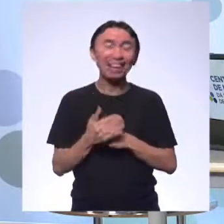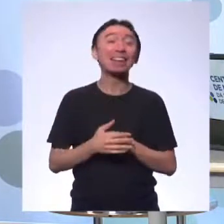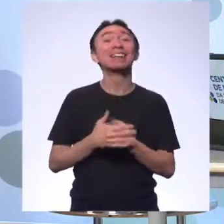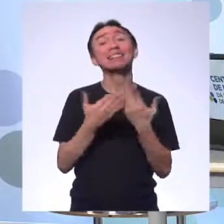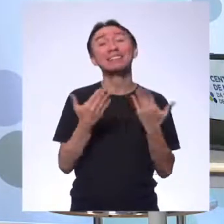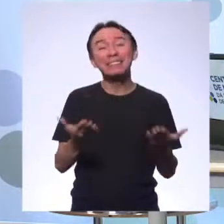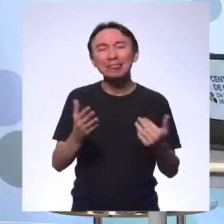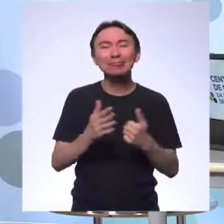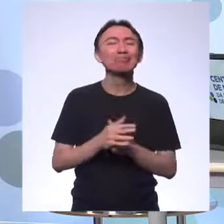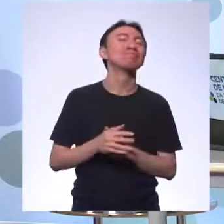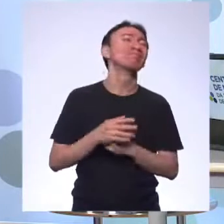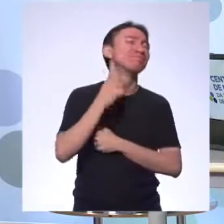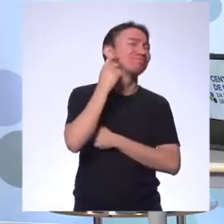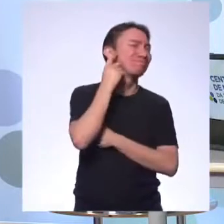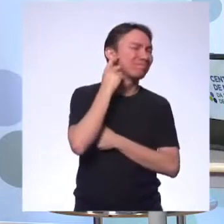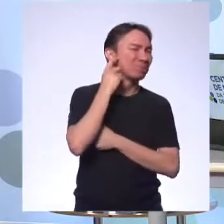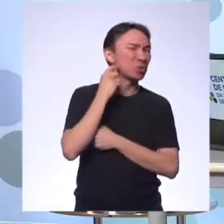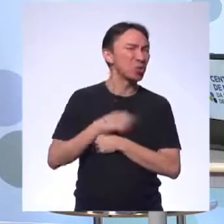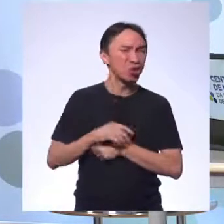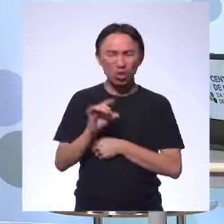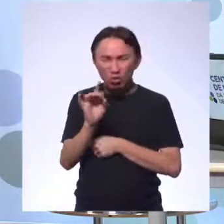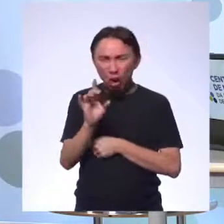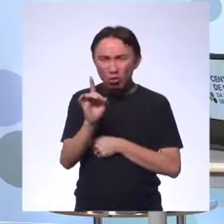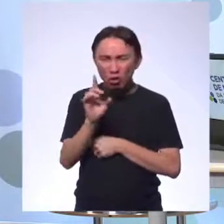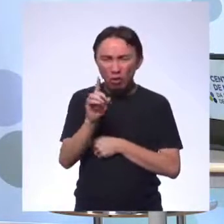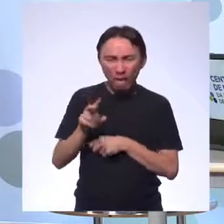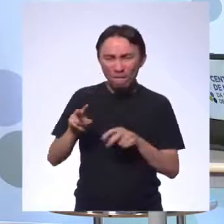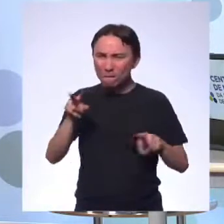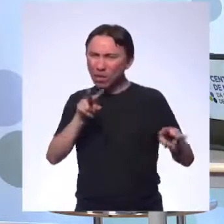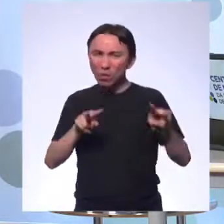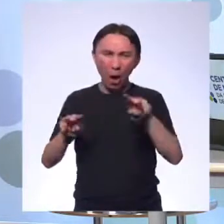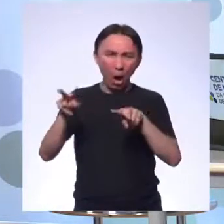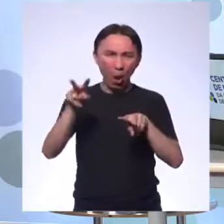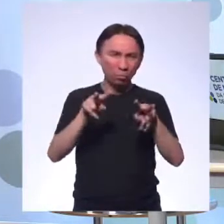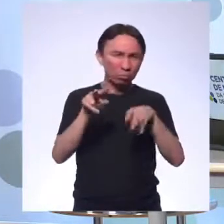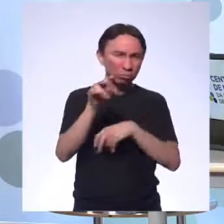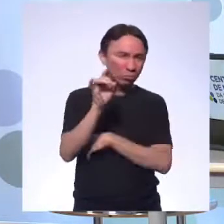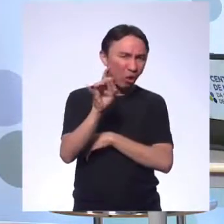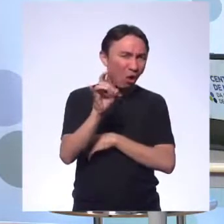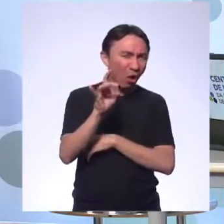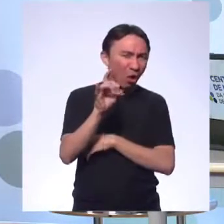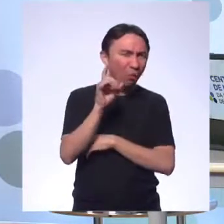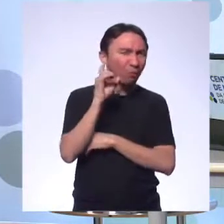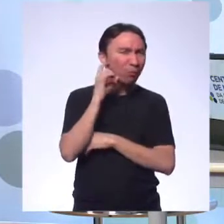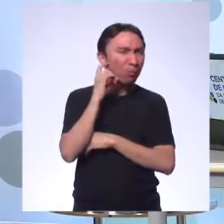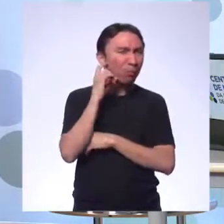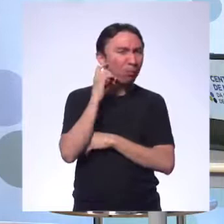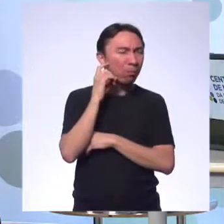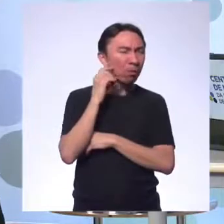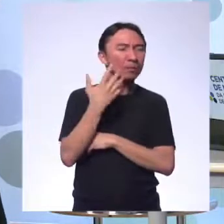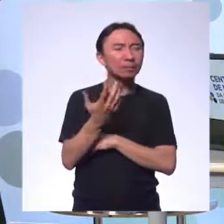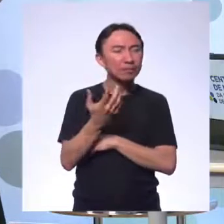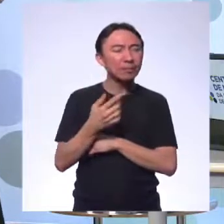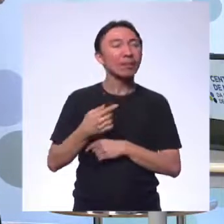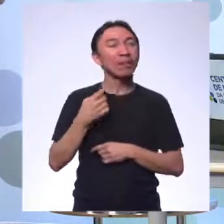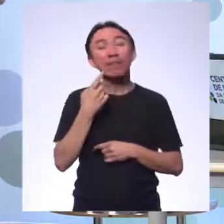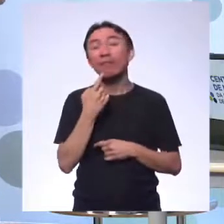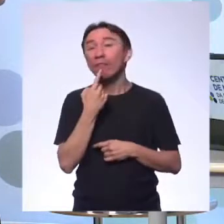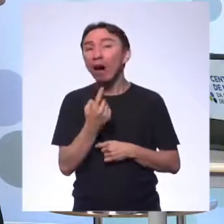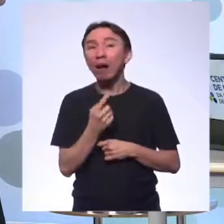elas eram suficientes. Né? Então, aí, quando a gente fala dessa questão né, de agrupar,